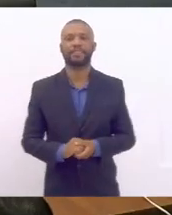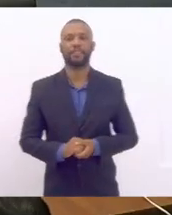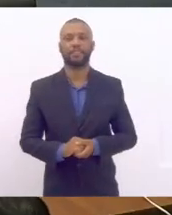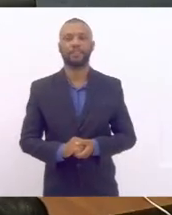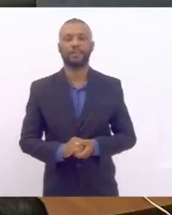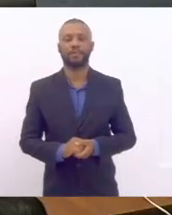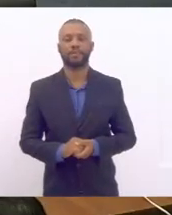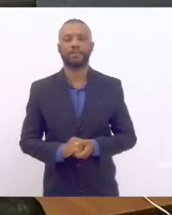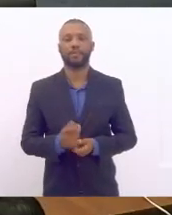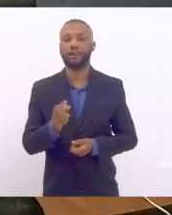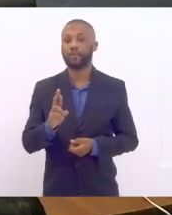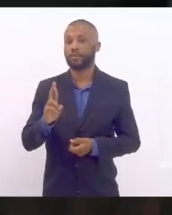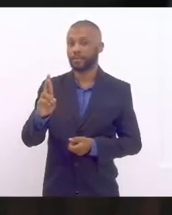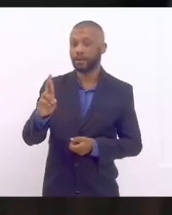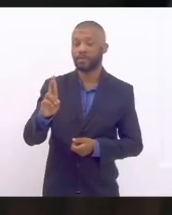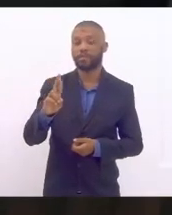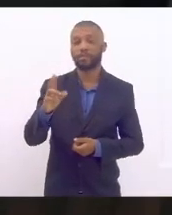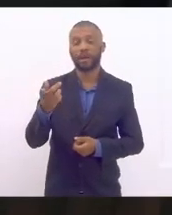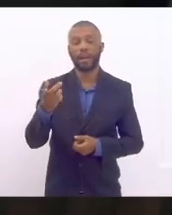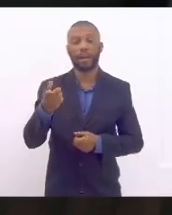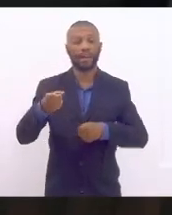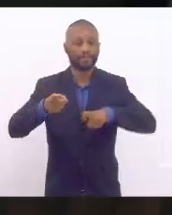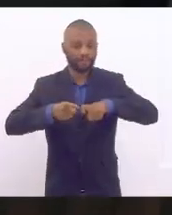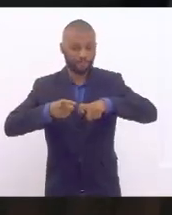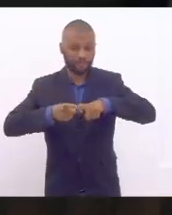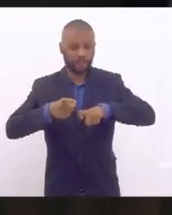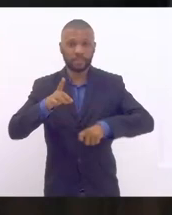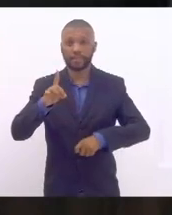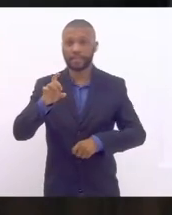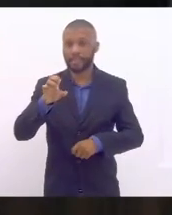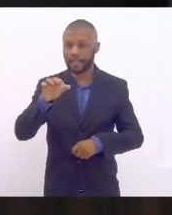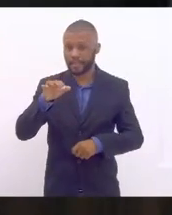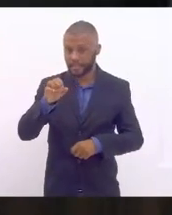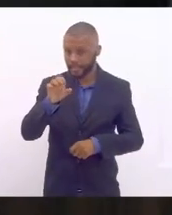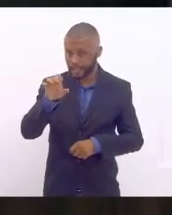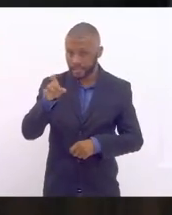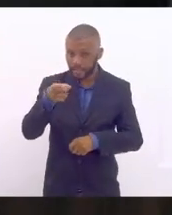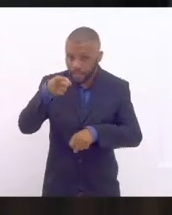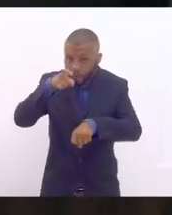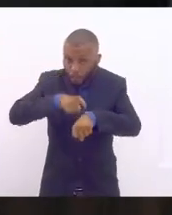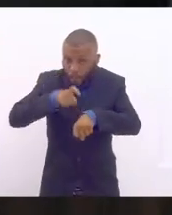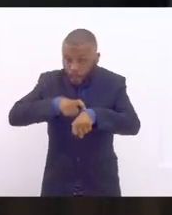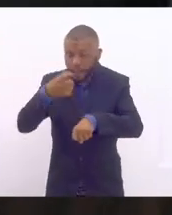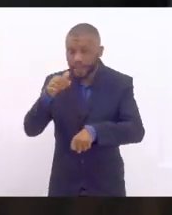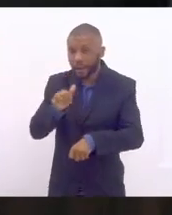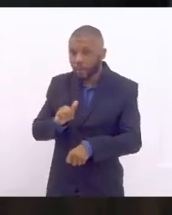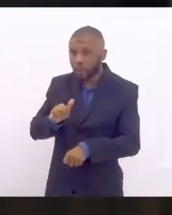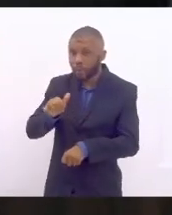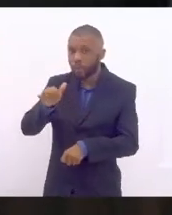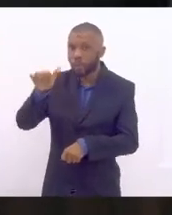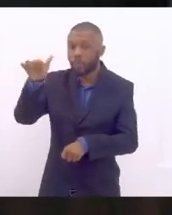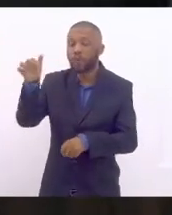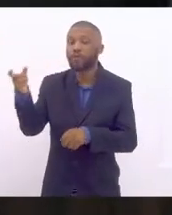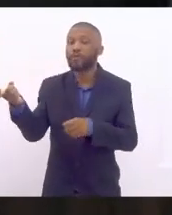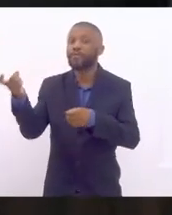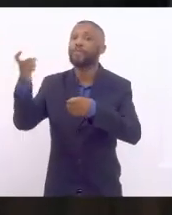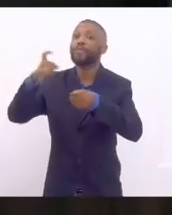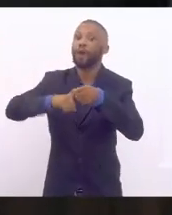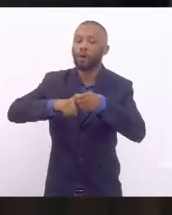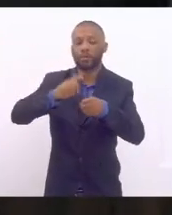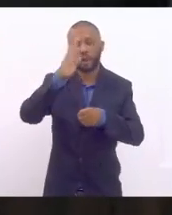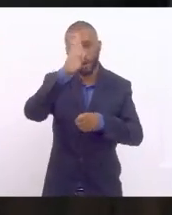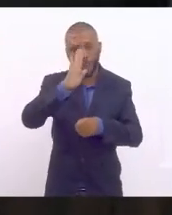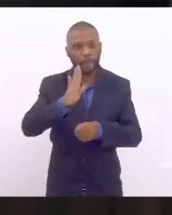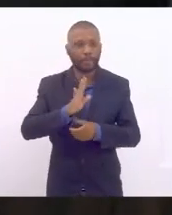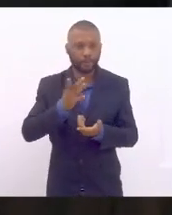e representando a Dra Denise que isso encontra nesse momento no voo de volta a nossa nosso